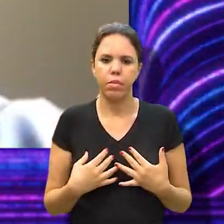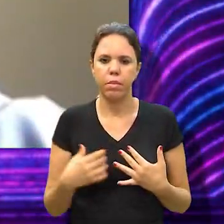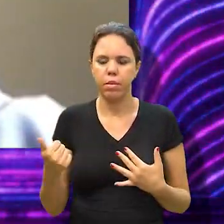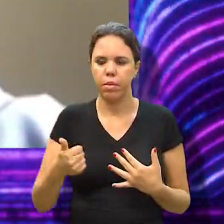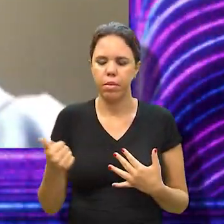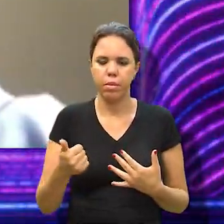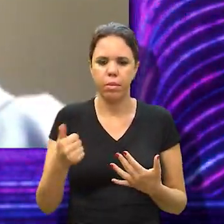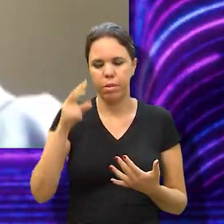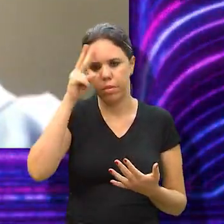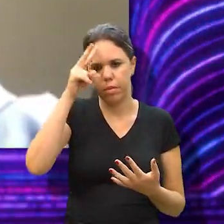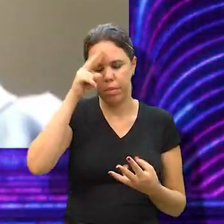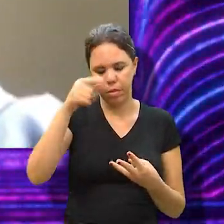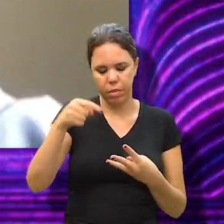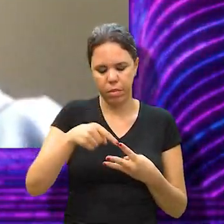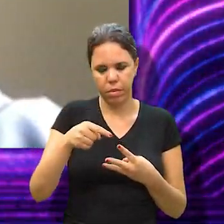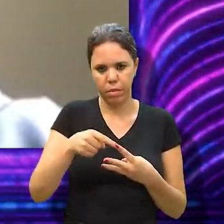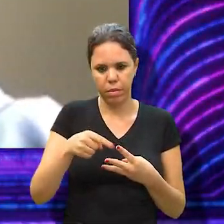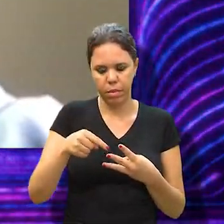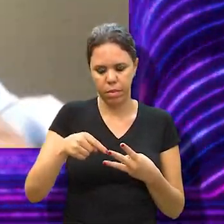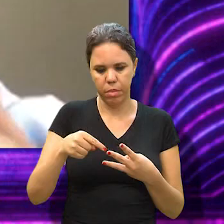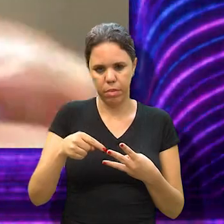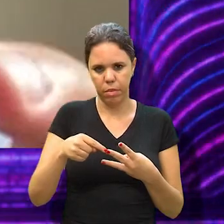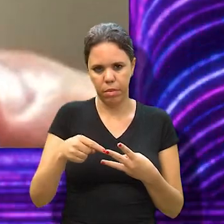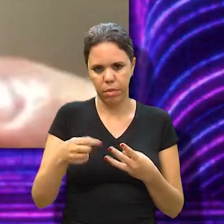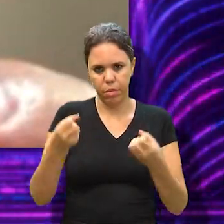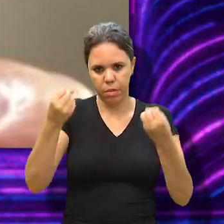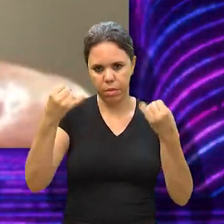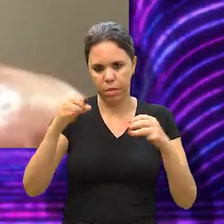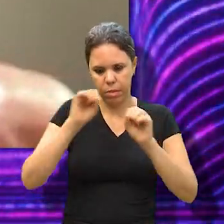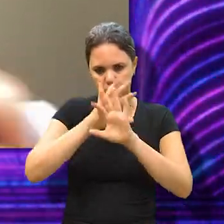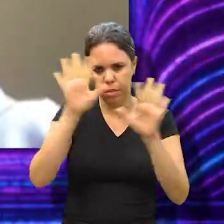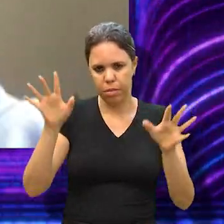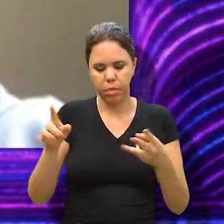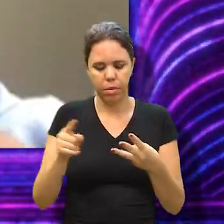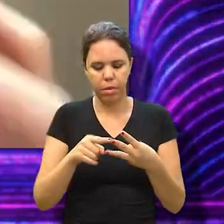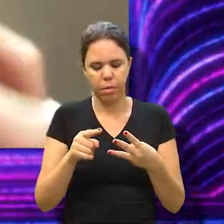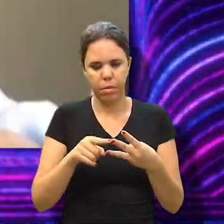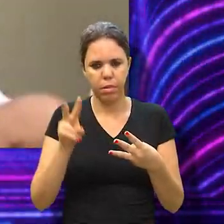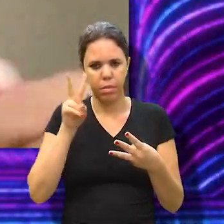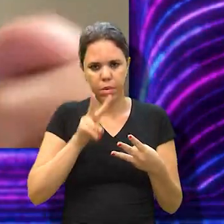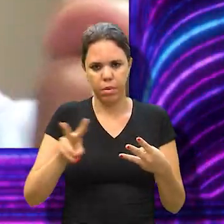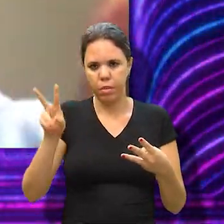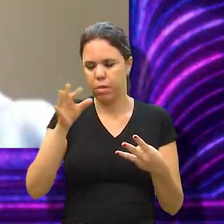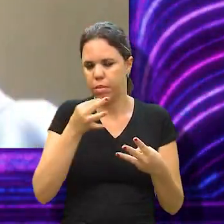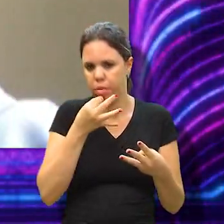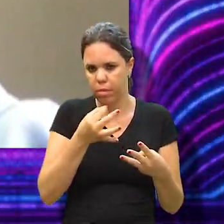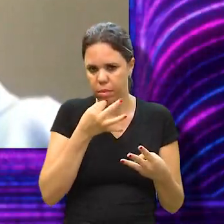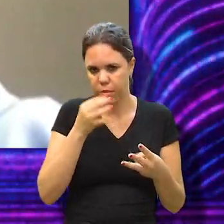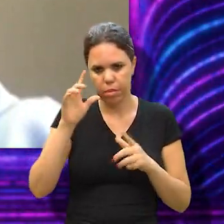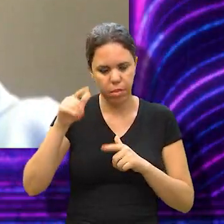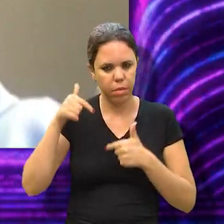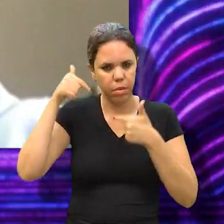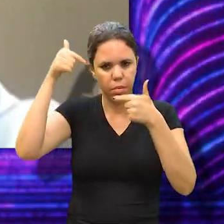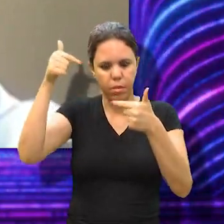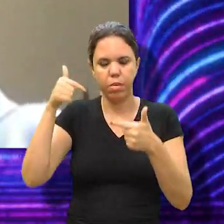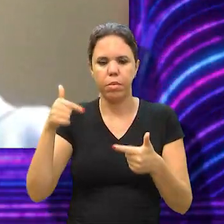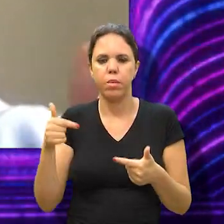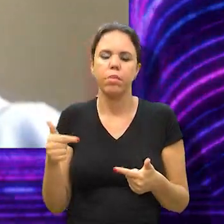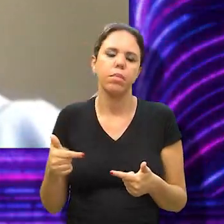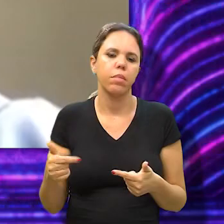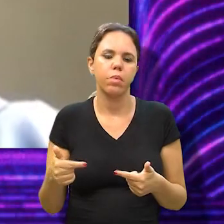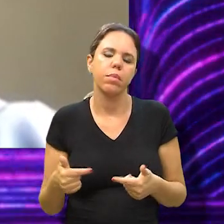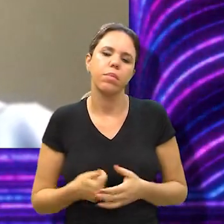ficaram abertas do primeiro, elas são esclarecidas, e o segundo ele é visto sob a ótica dos